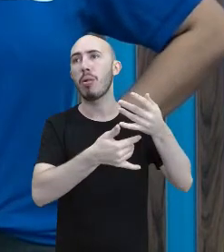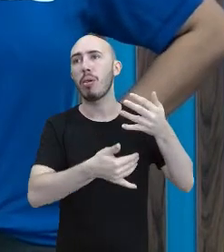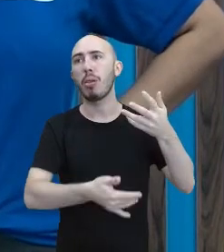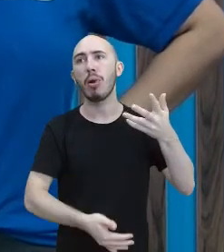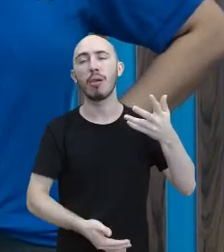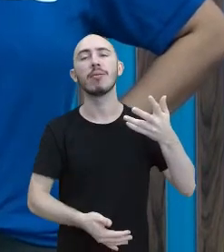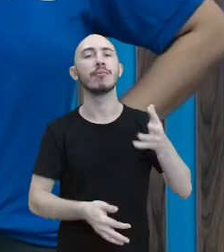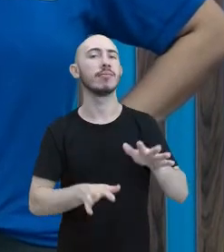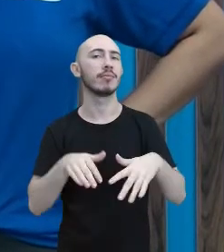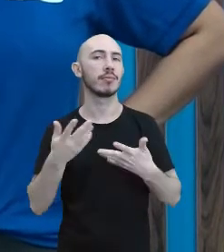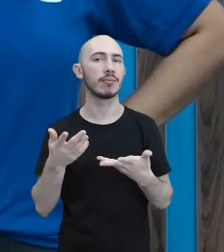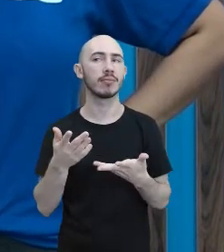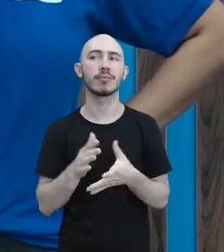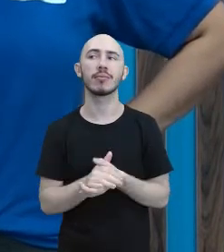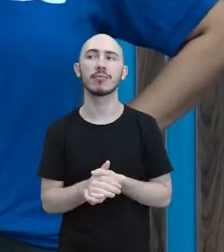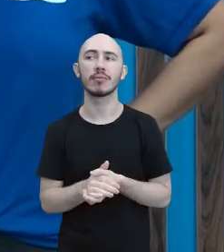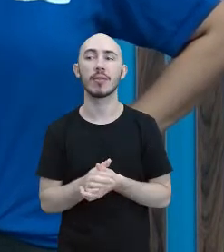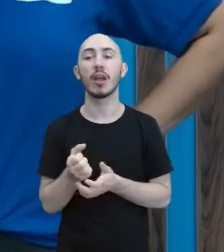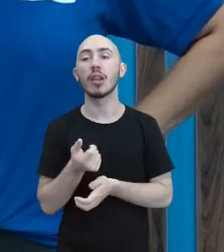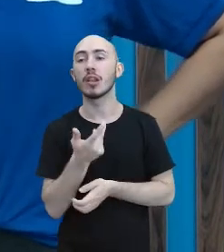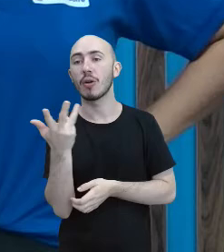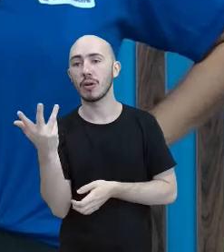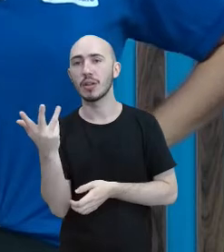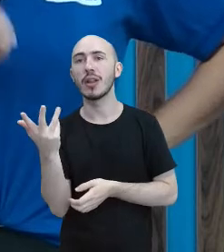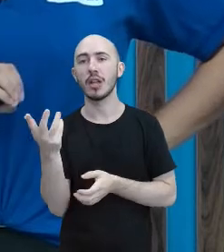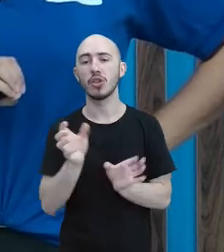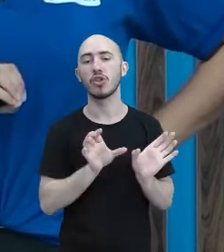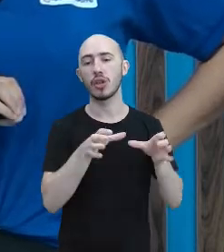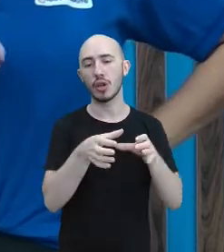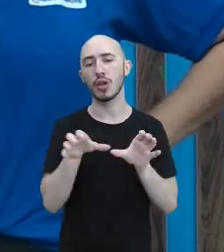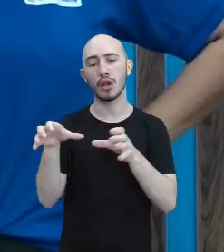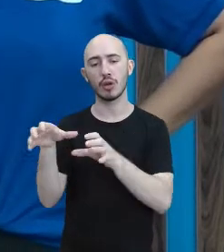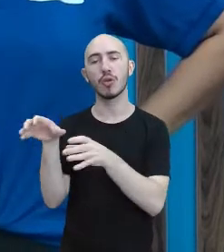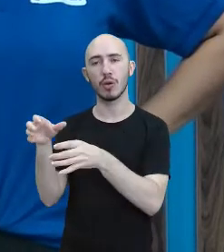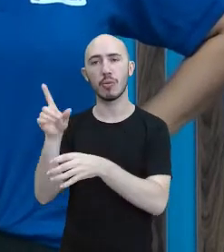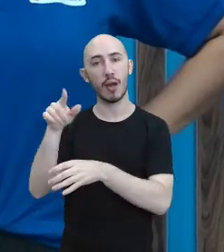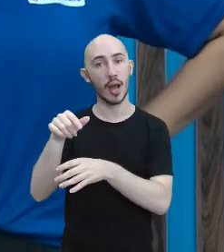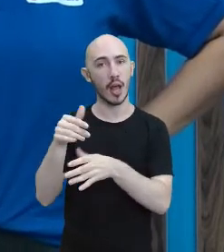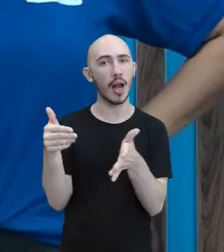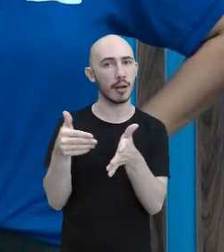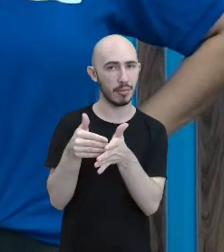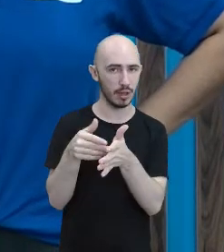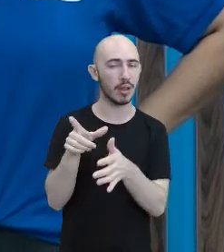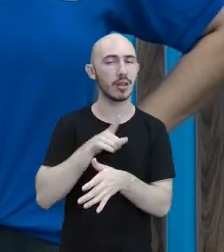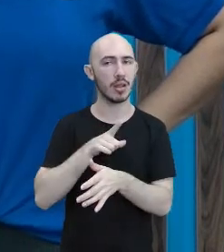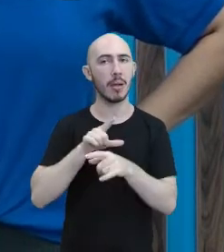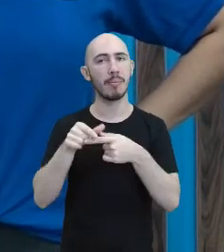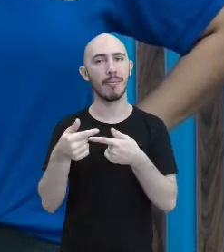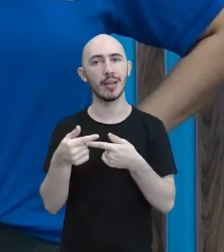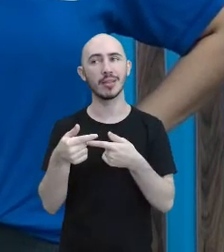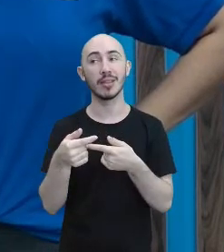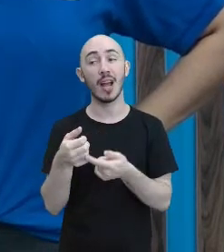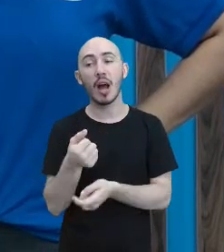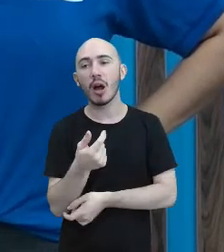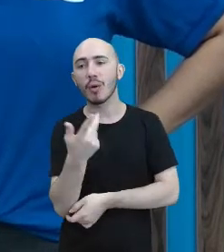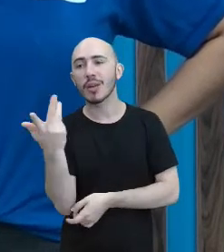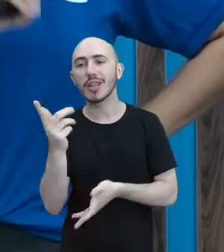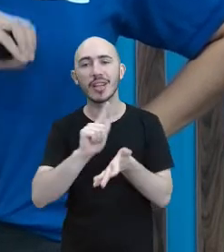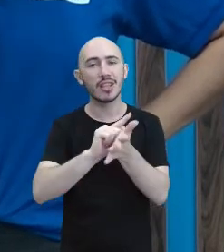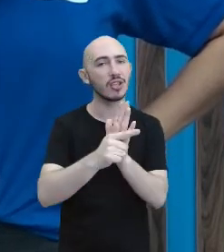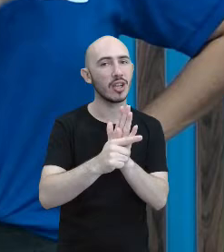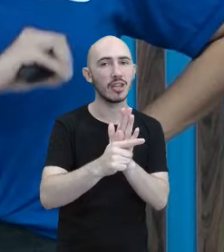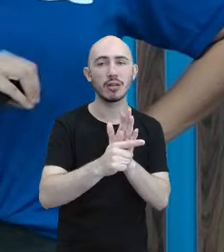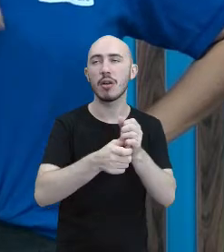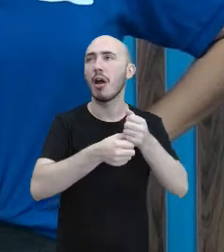gêneros. A quantidade de agrupamentos, ela é limitada, mas a quantidade de